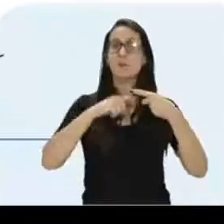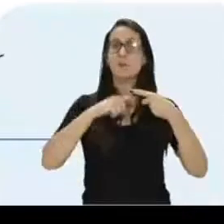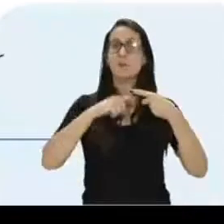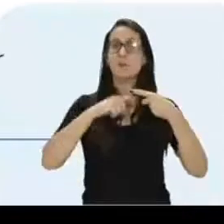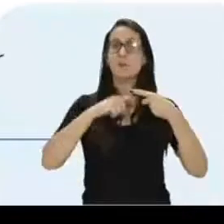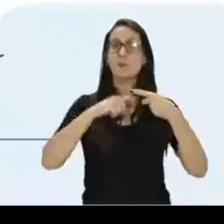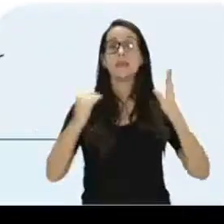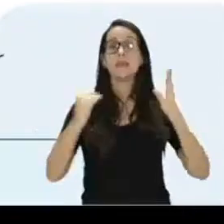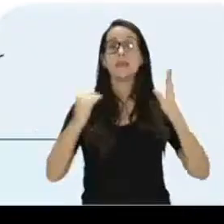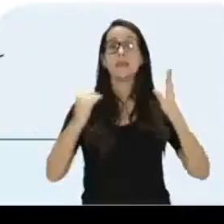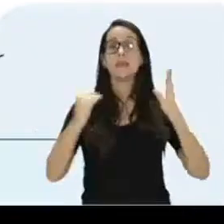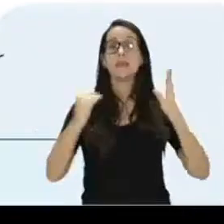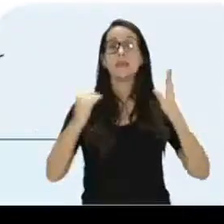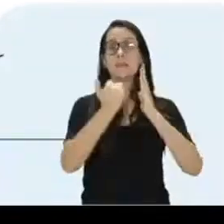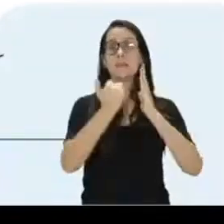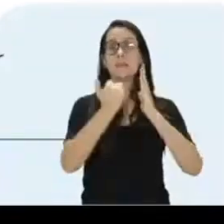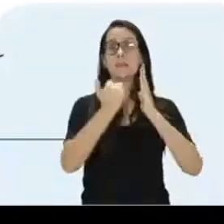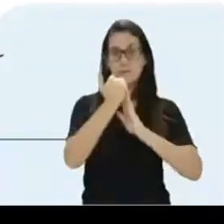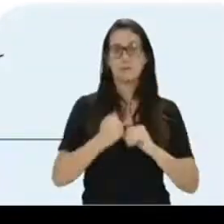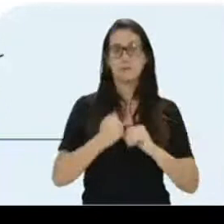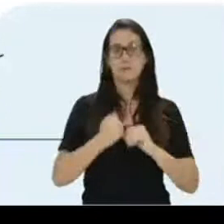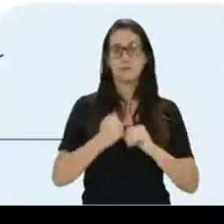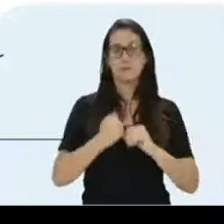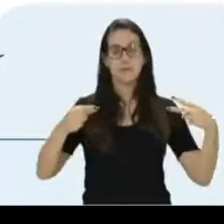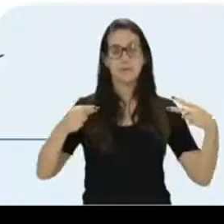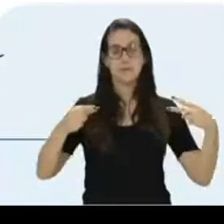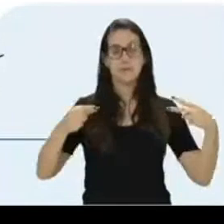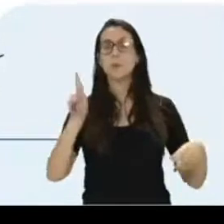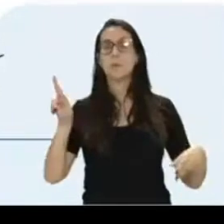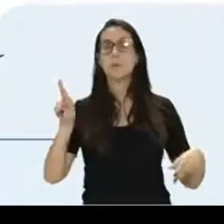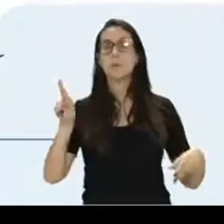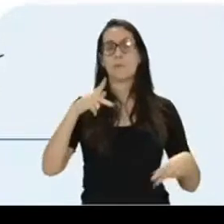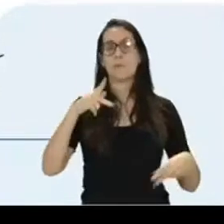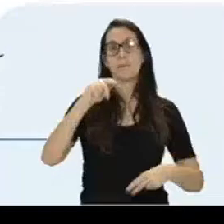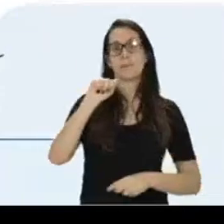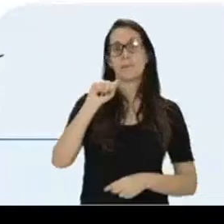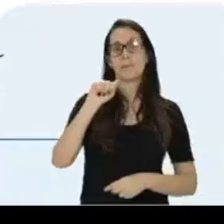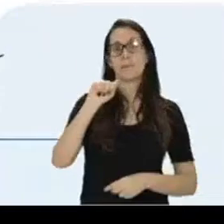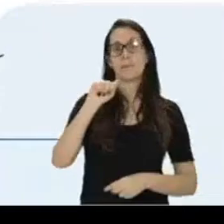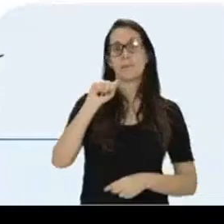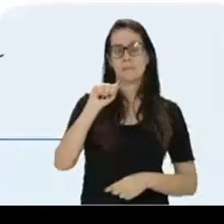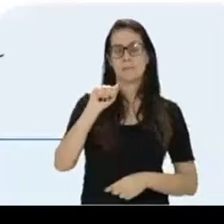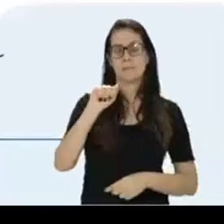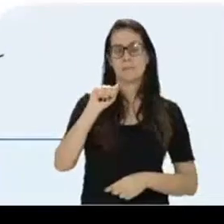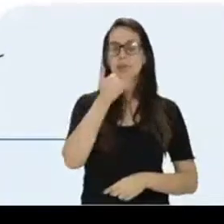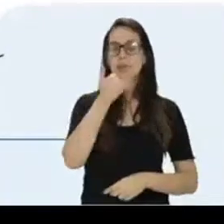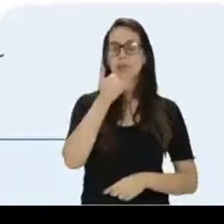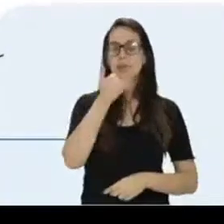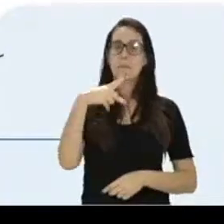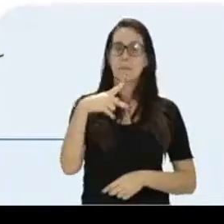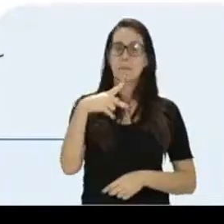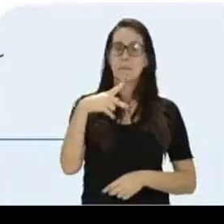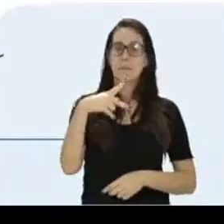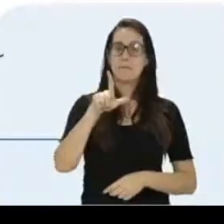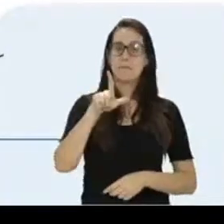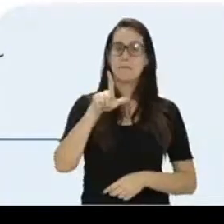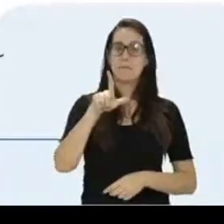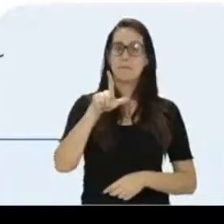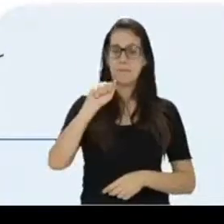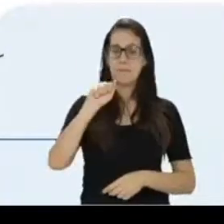DNA extracromossômico, que é chamado de plasmídio. Então, esse plasmídio é um DNA